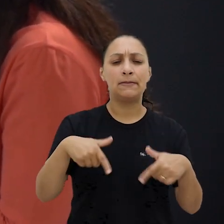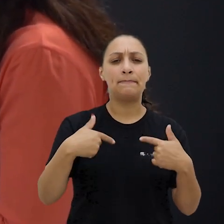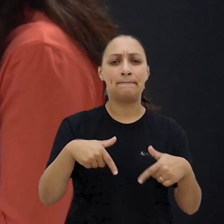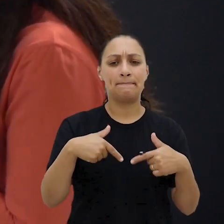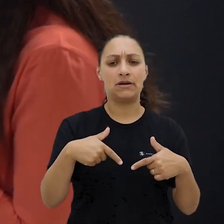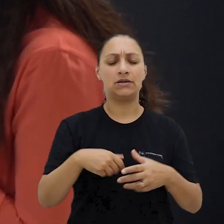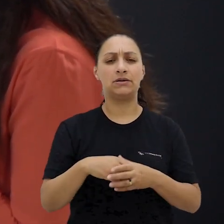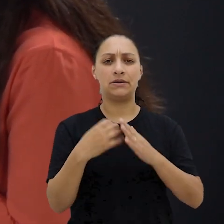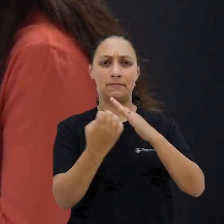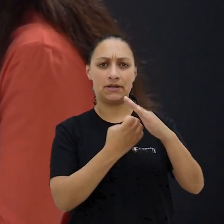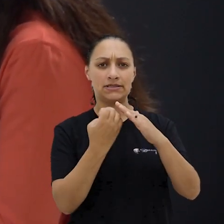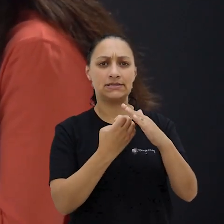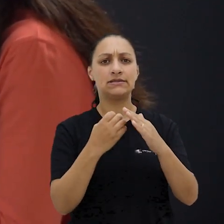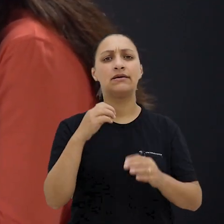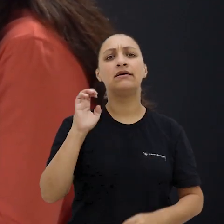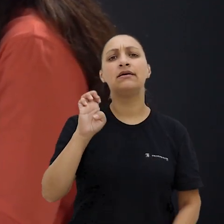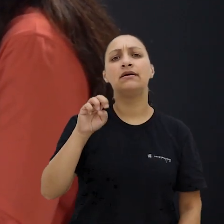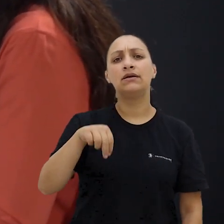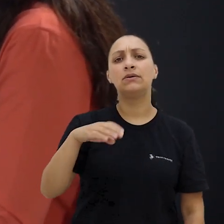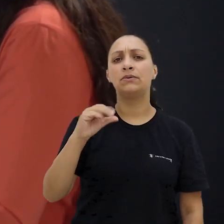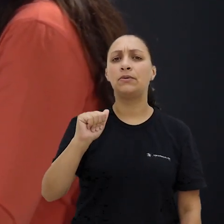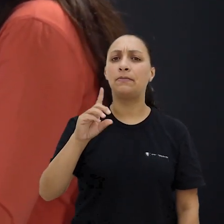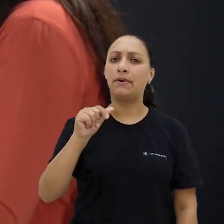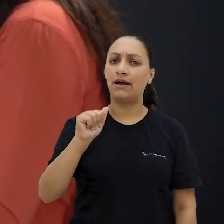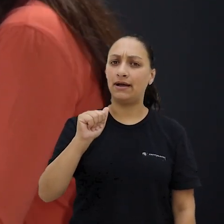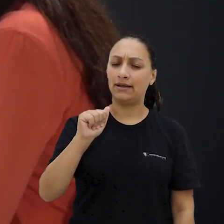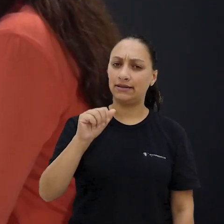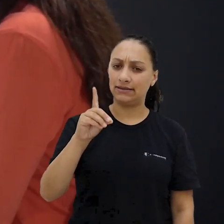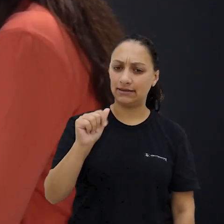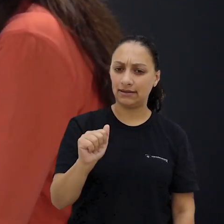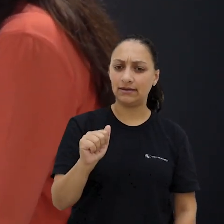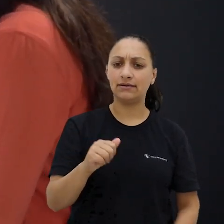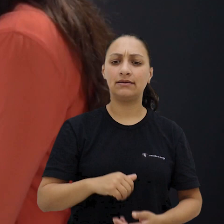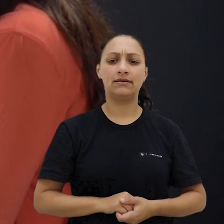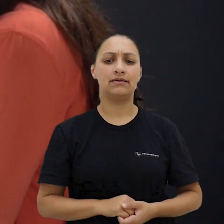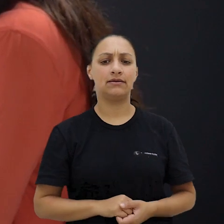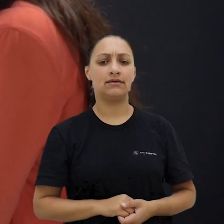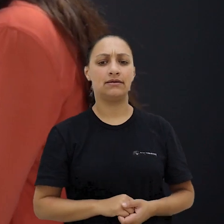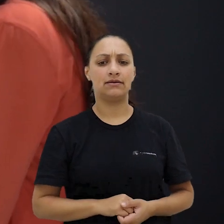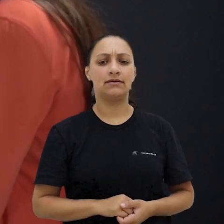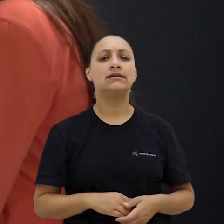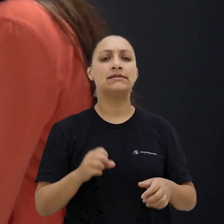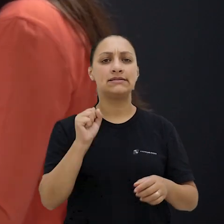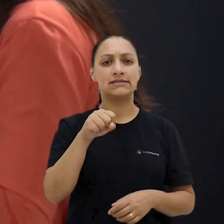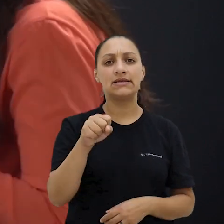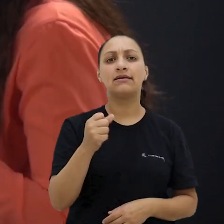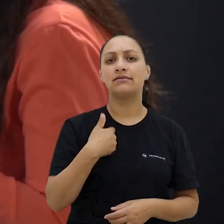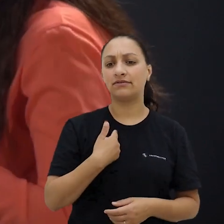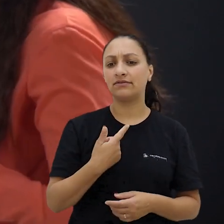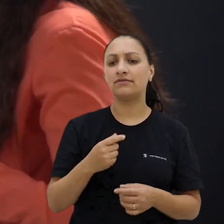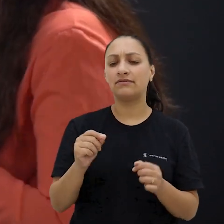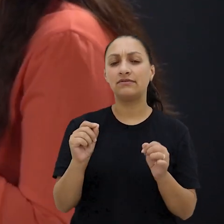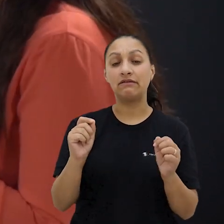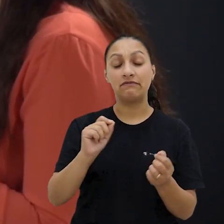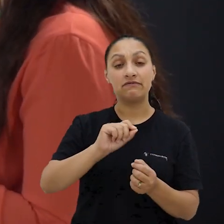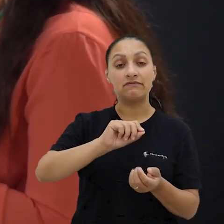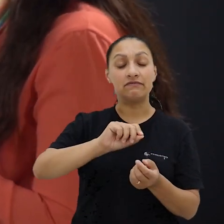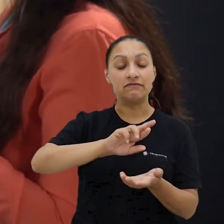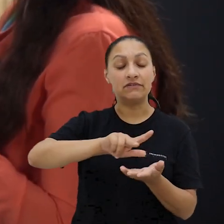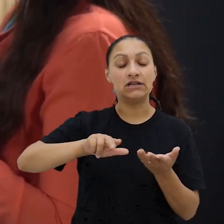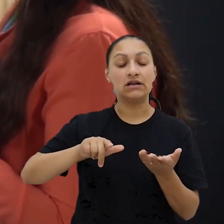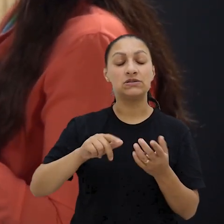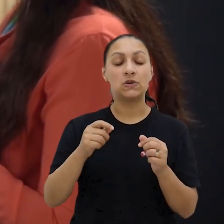lá numa empresa incubada, que é a Refit, né, o teste. Isso, então já fez várias